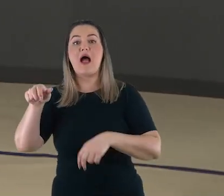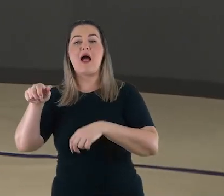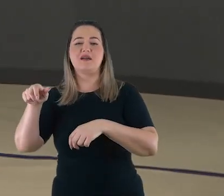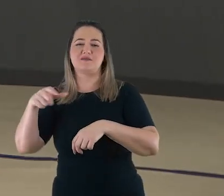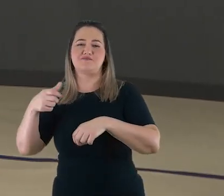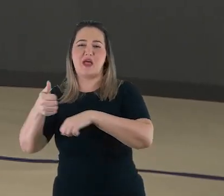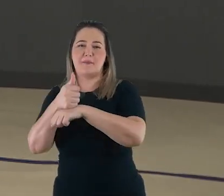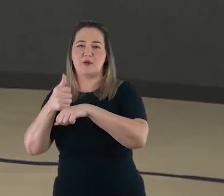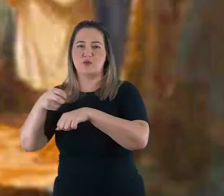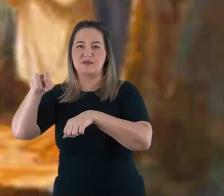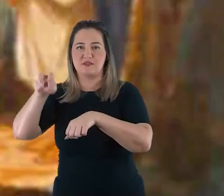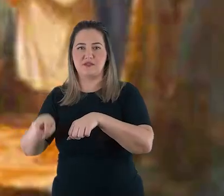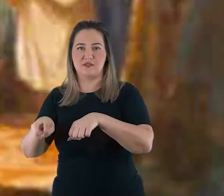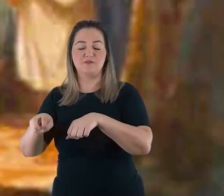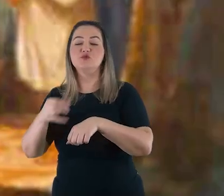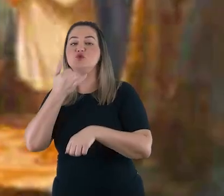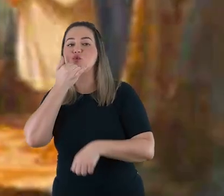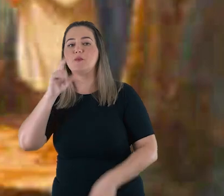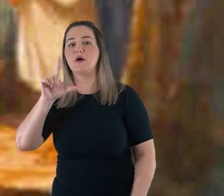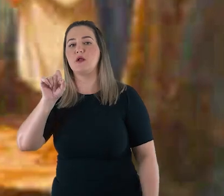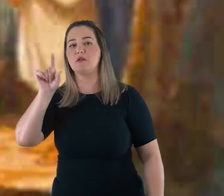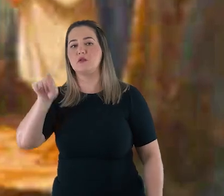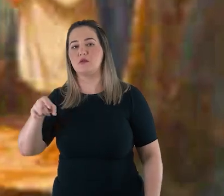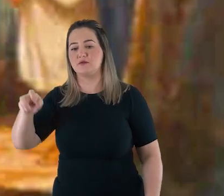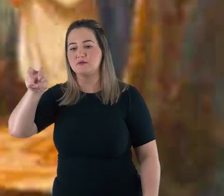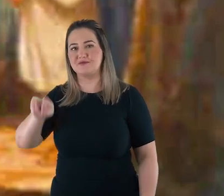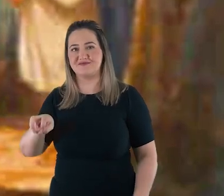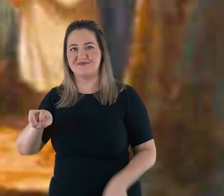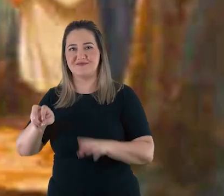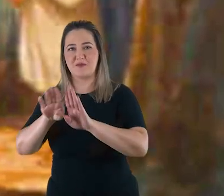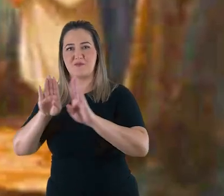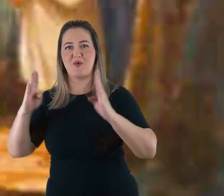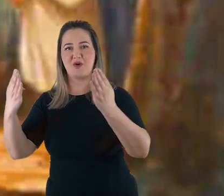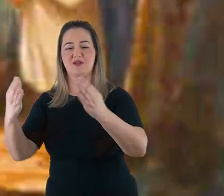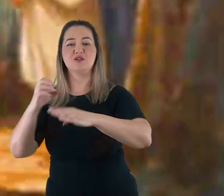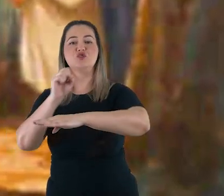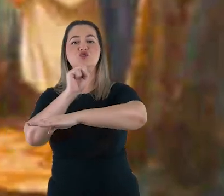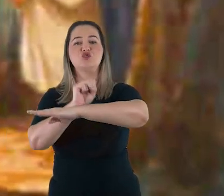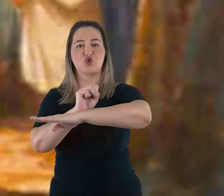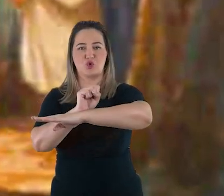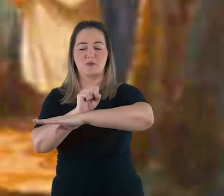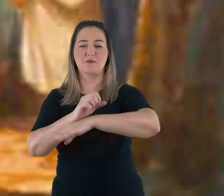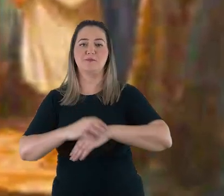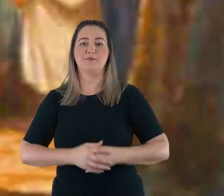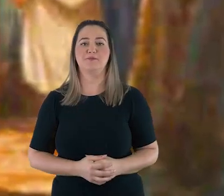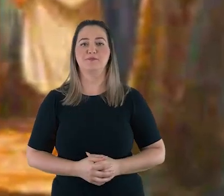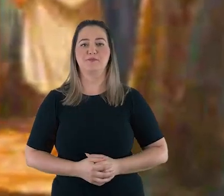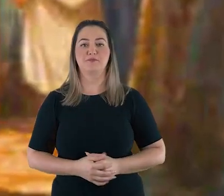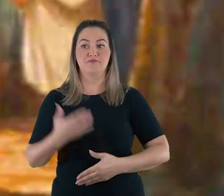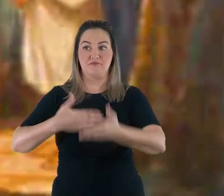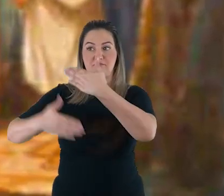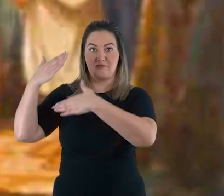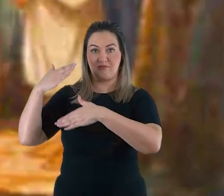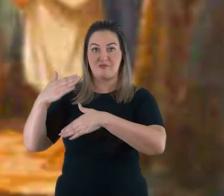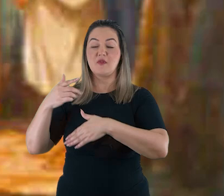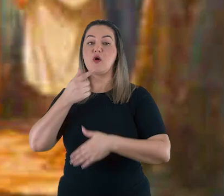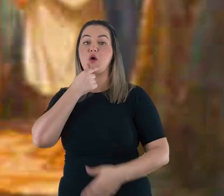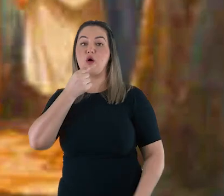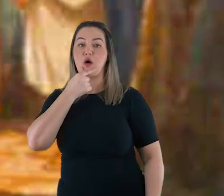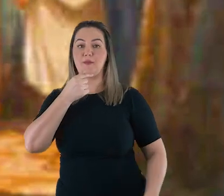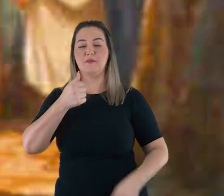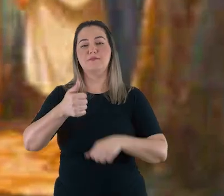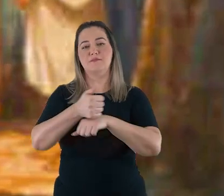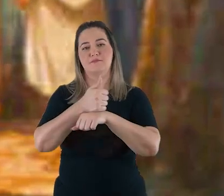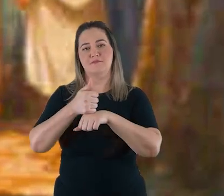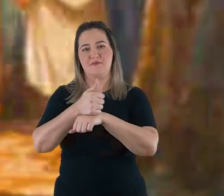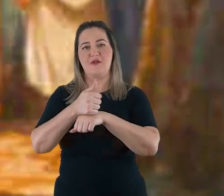da cidade de Sodoma. Em Hebrom, ao sul de Jerusalém, em algum momento do segundo milênio antes de Cristo, o patriarca